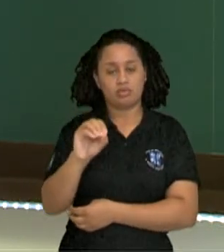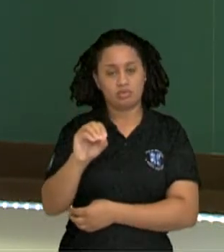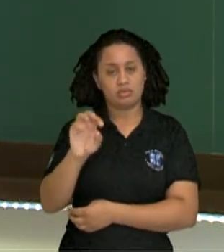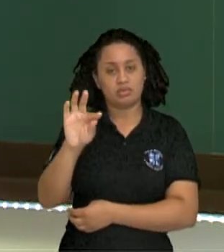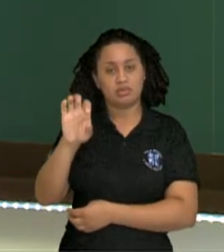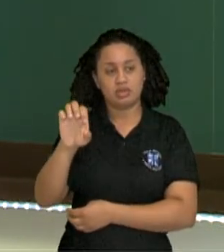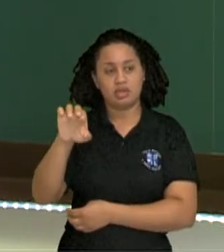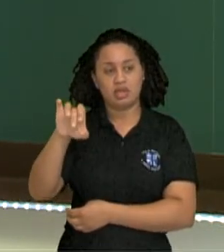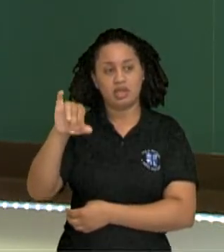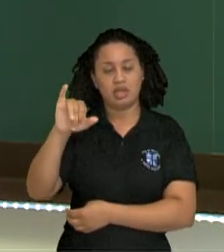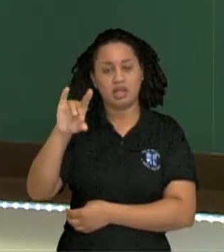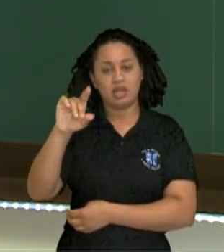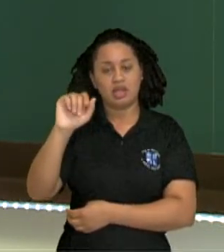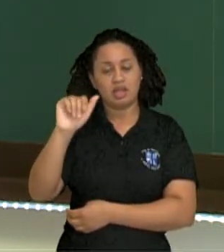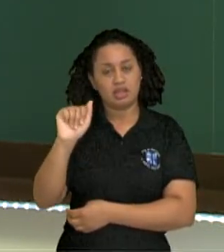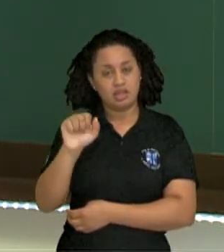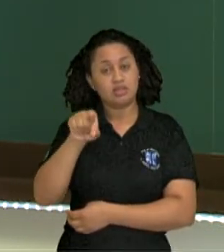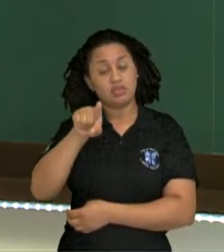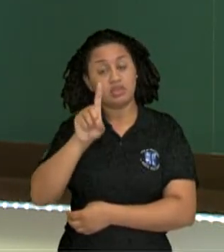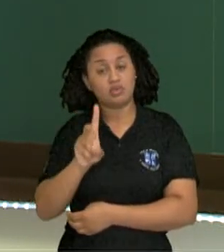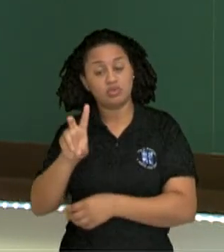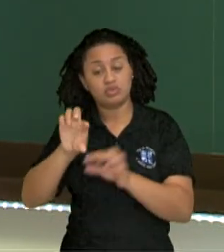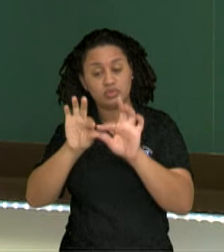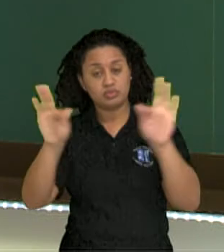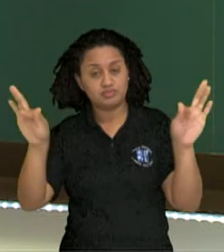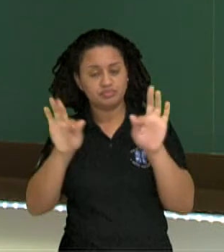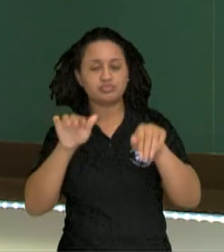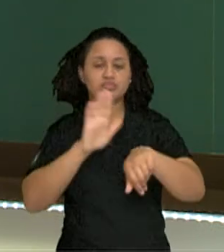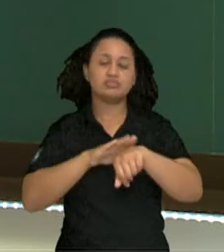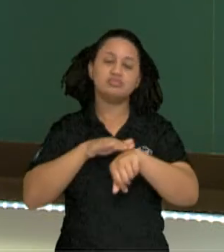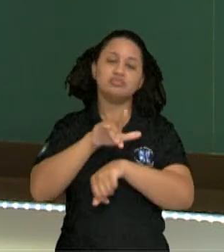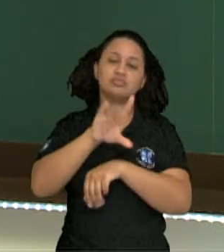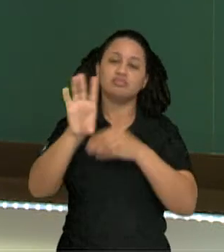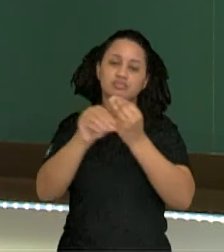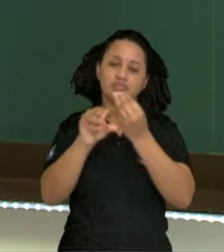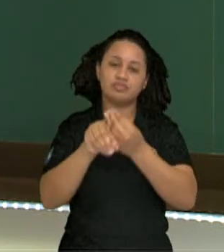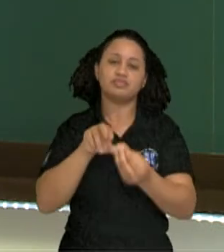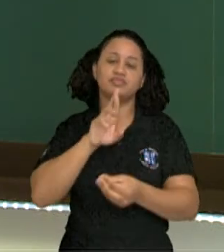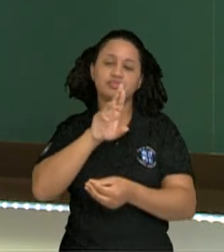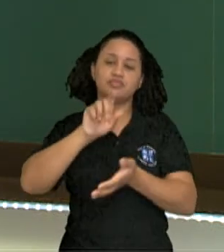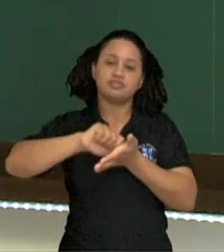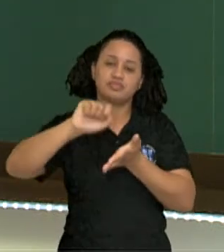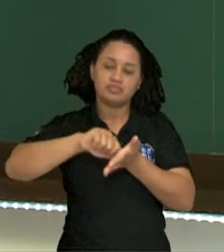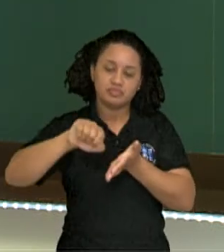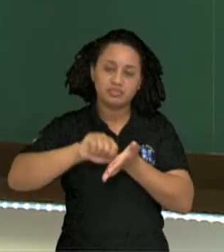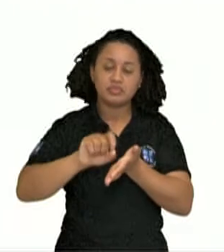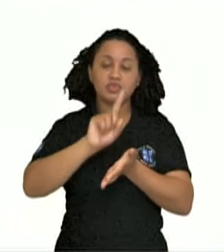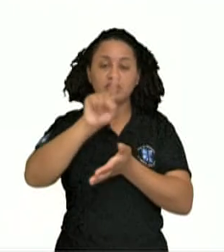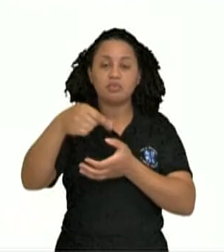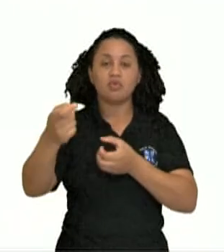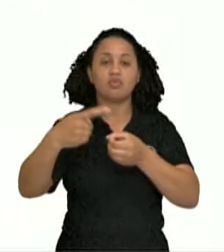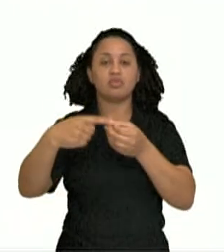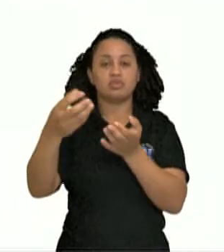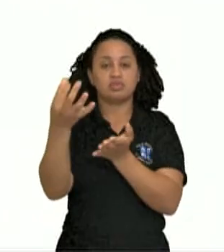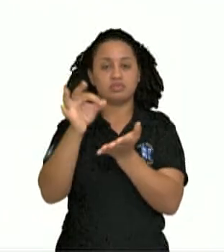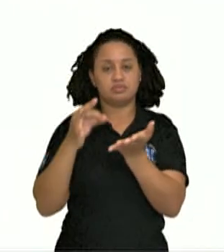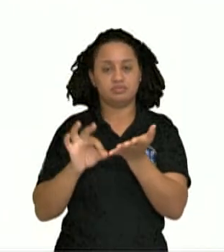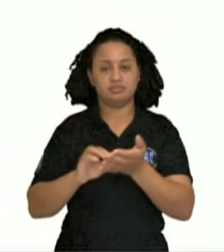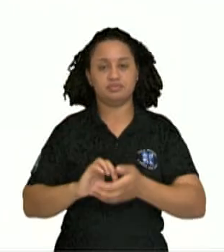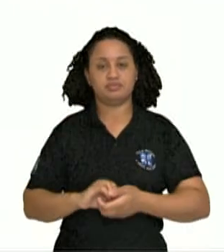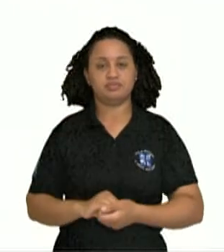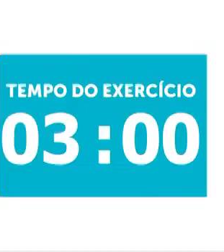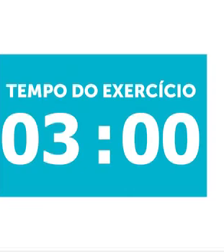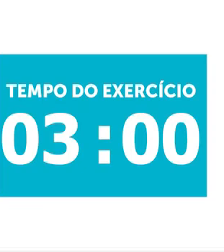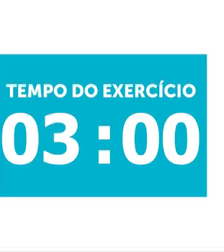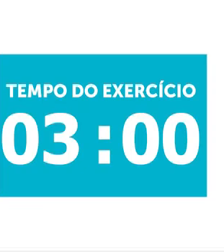E você vai continuar aí o verso, tá? Um tempinho para você escrever aí esses versos e nós já voltamos para corrigir.